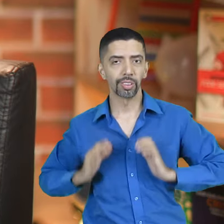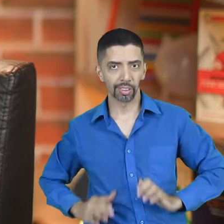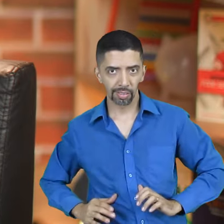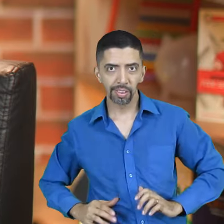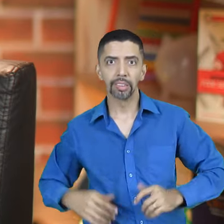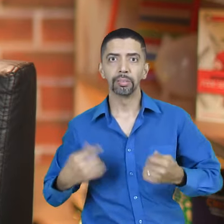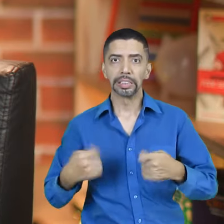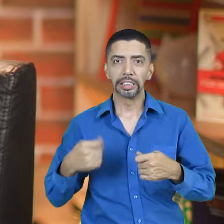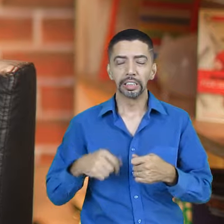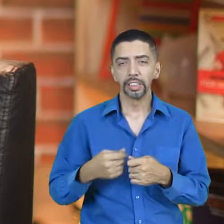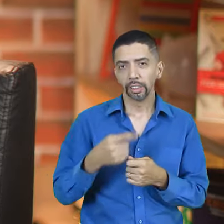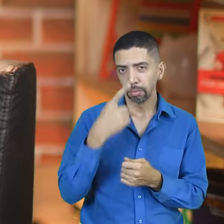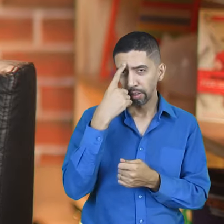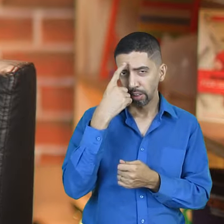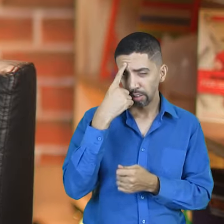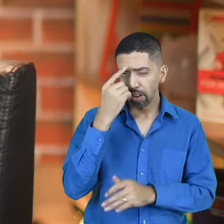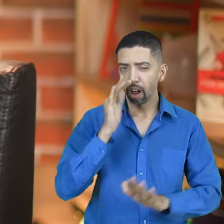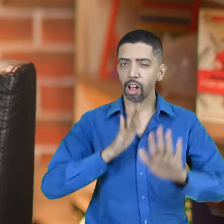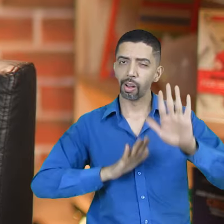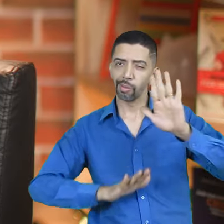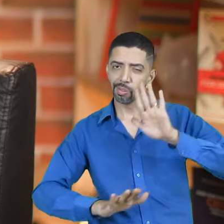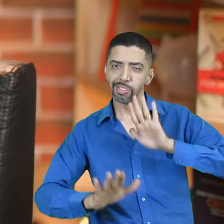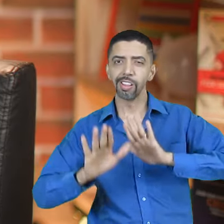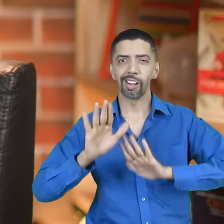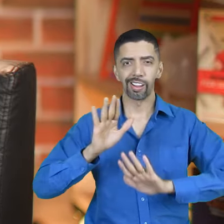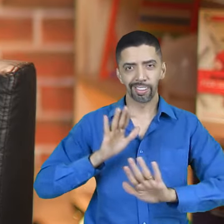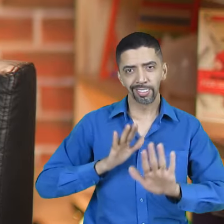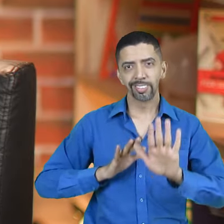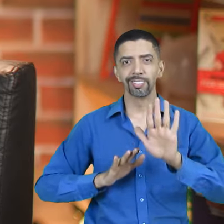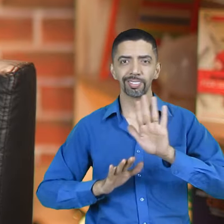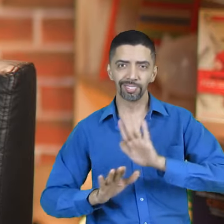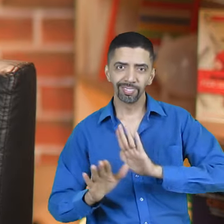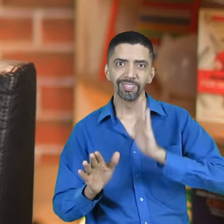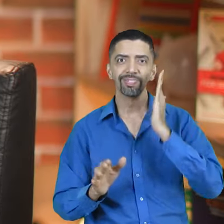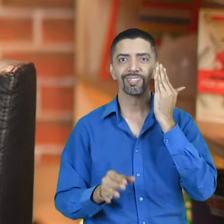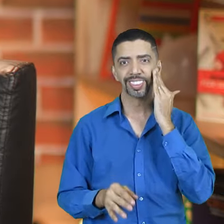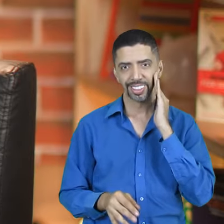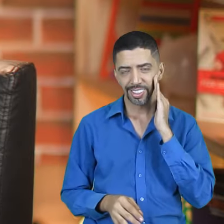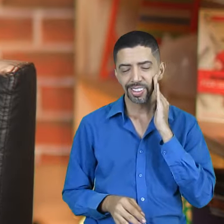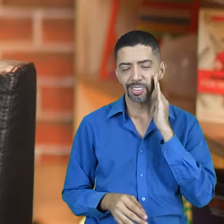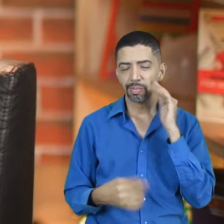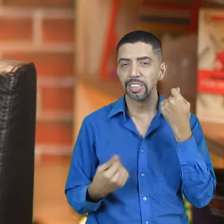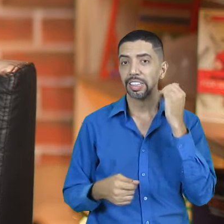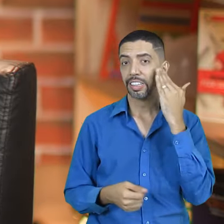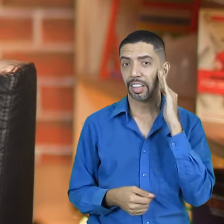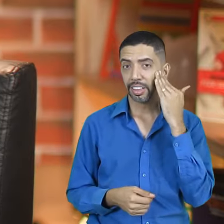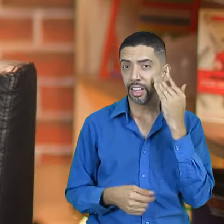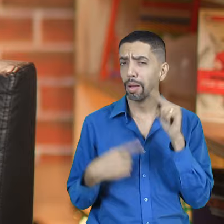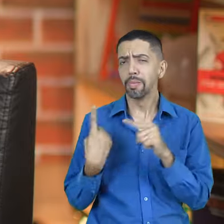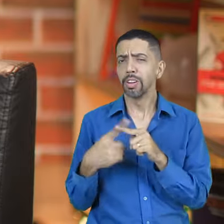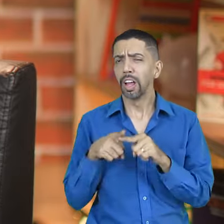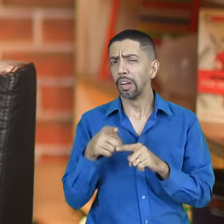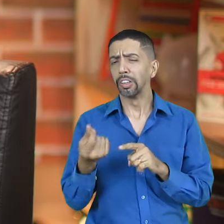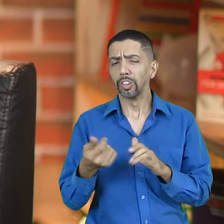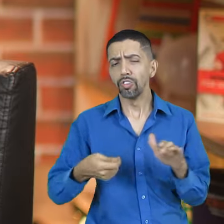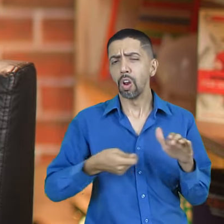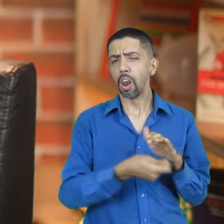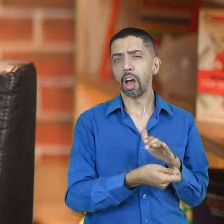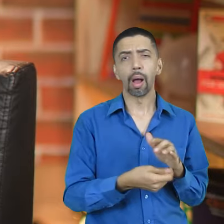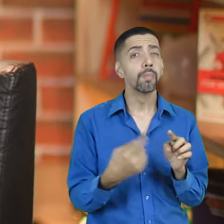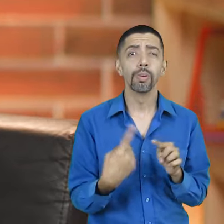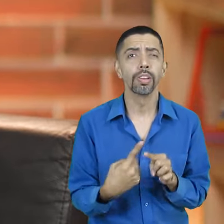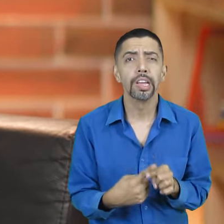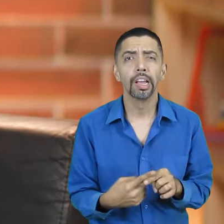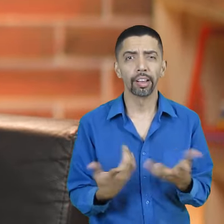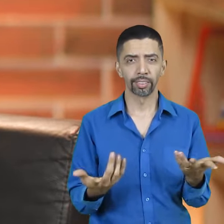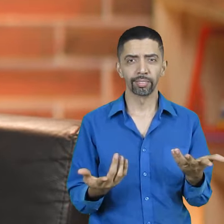precisa realmente fazer essa lição de casa. A gente precisa entender por que que nós estamos colocando o nosso dinheiro e onde e por que estamos deixando ele